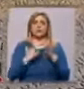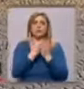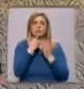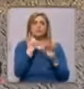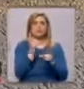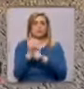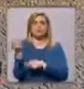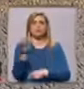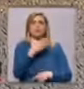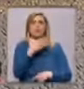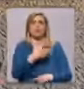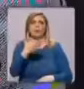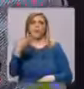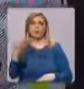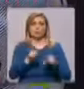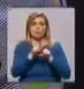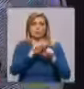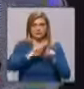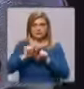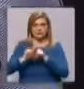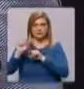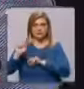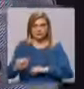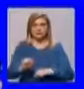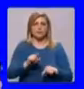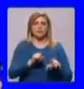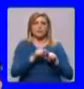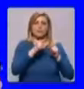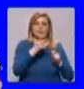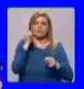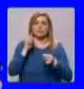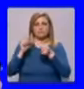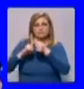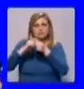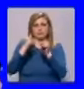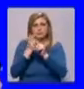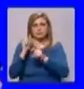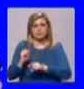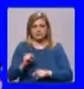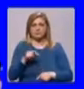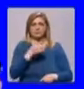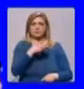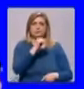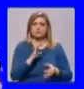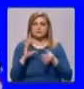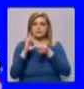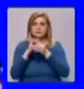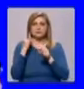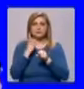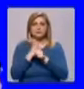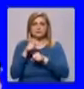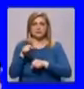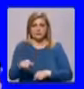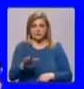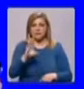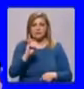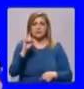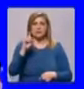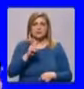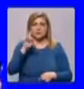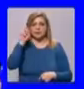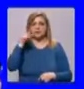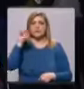São 11 forças políticas entre partidos e coligações. O PS uniu-se aos trabalhistas de José Manuel Coelho, ao